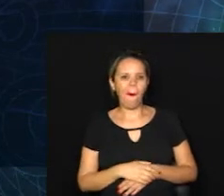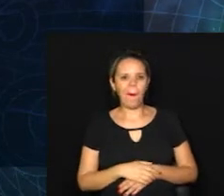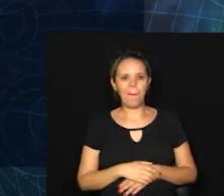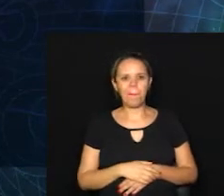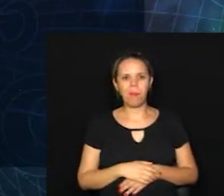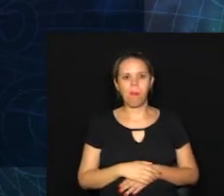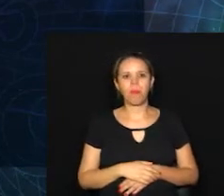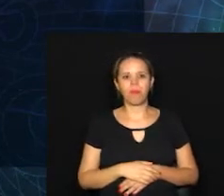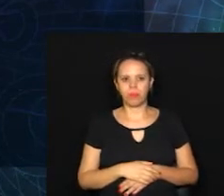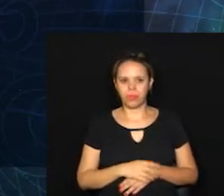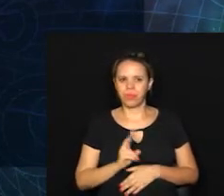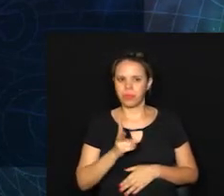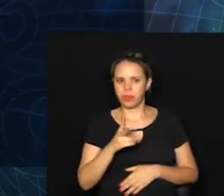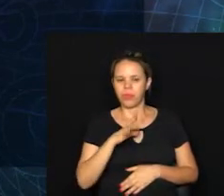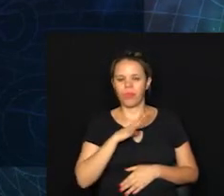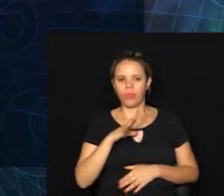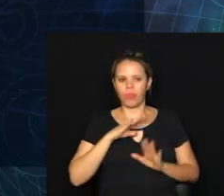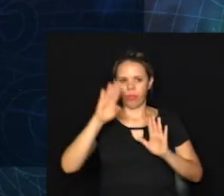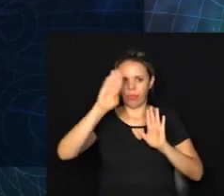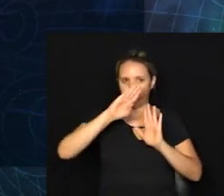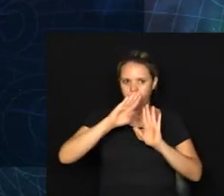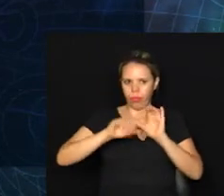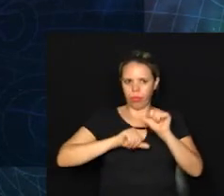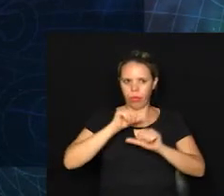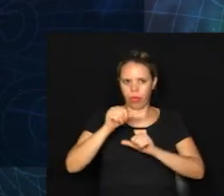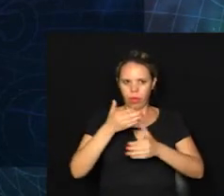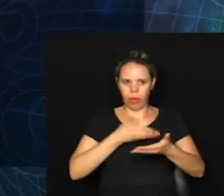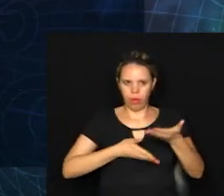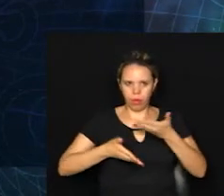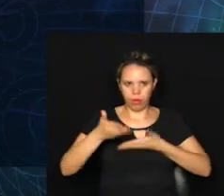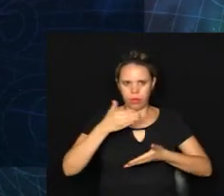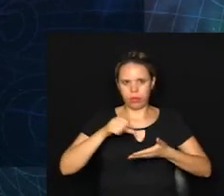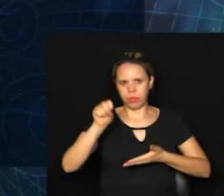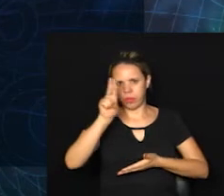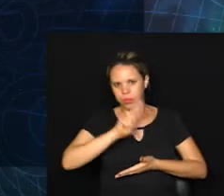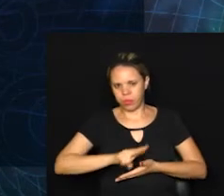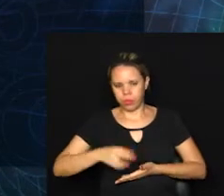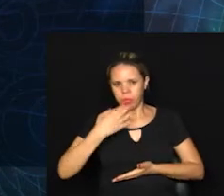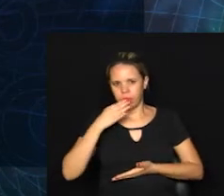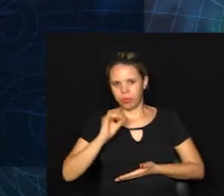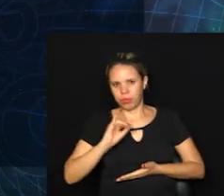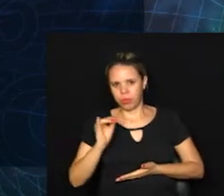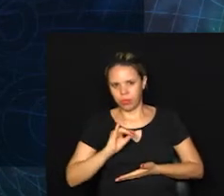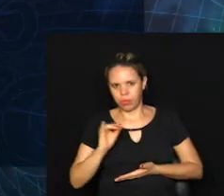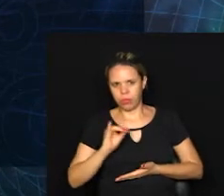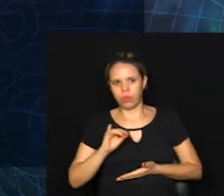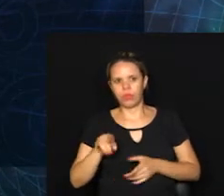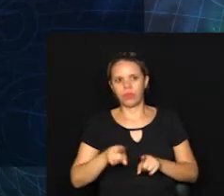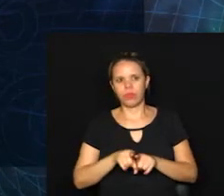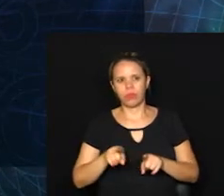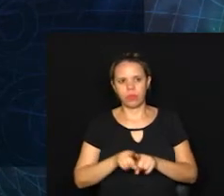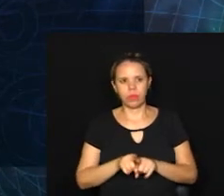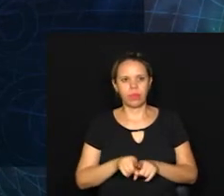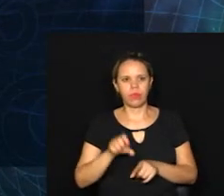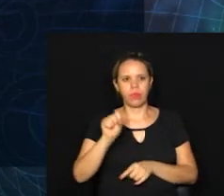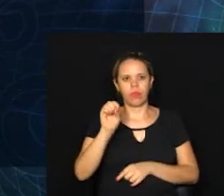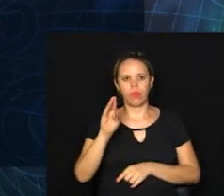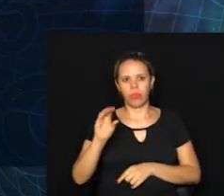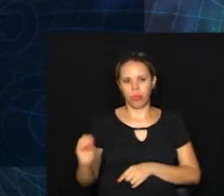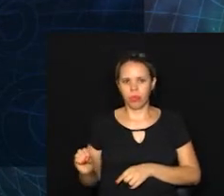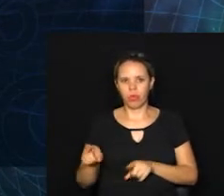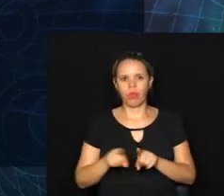5.745, são sempre as cidades que se alteram ali entre Sumaré, Indaiatuba e também Santa Bárbara do Oeste e